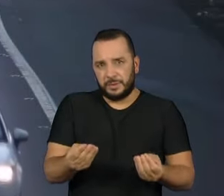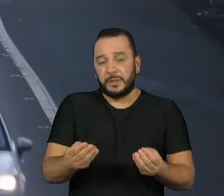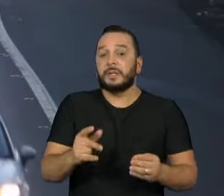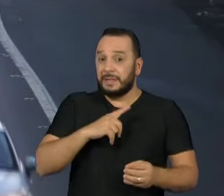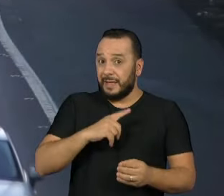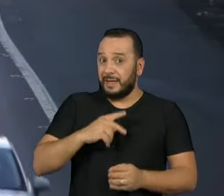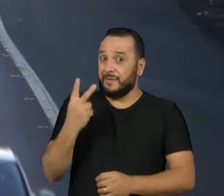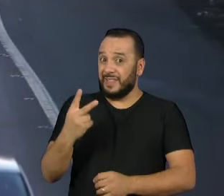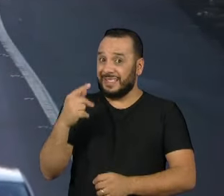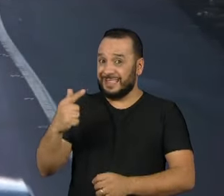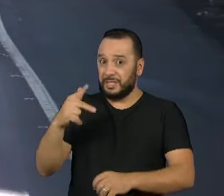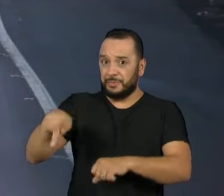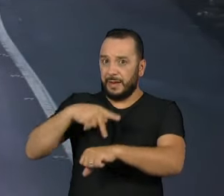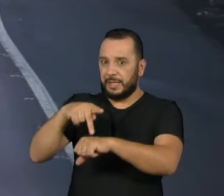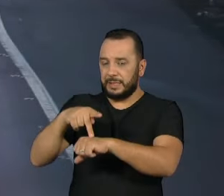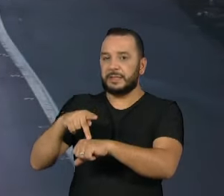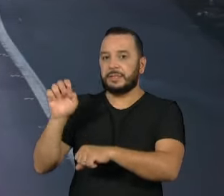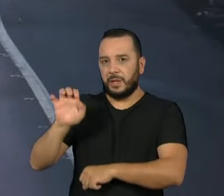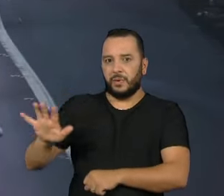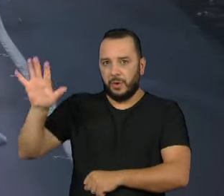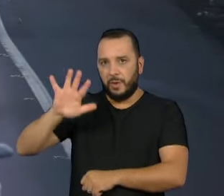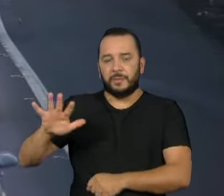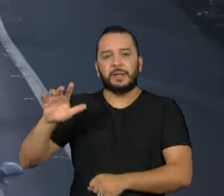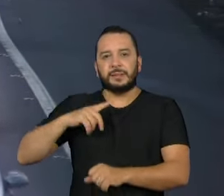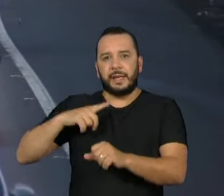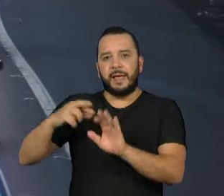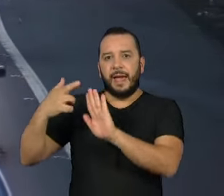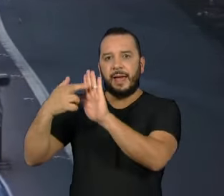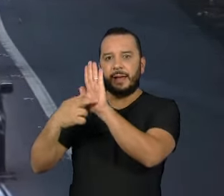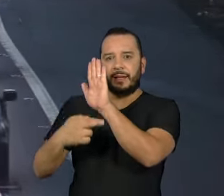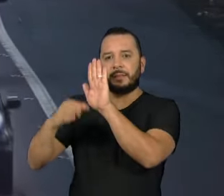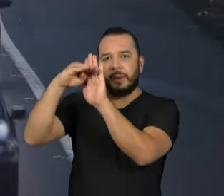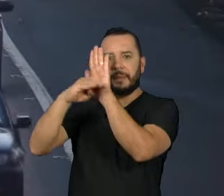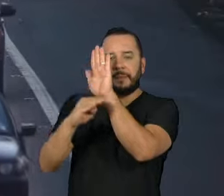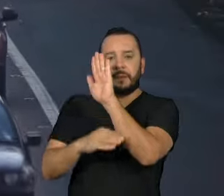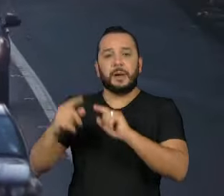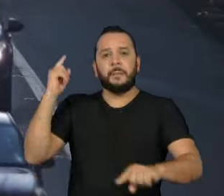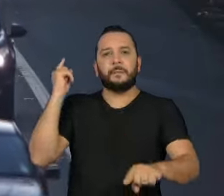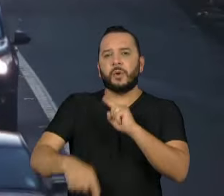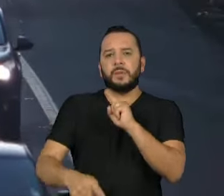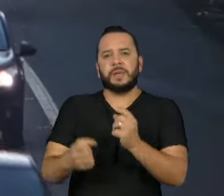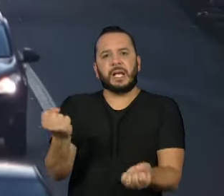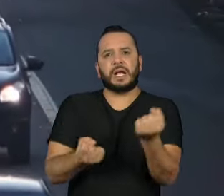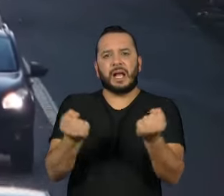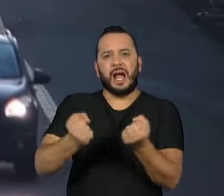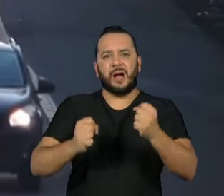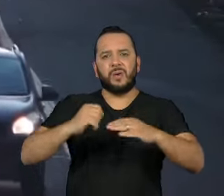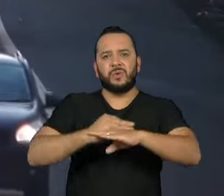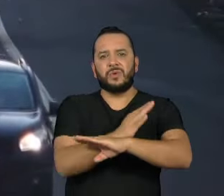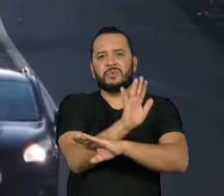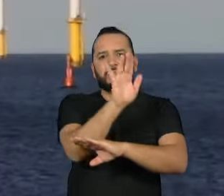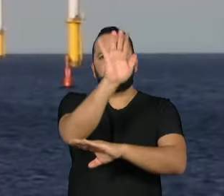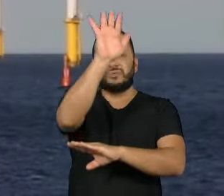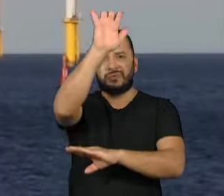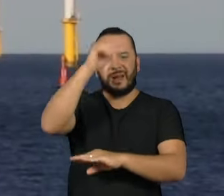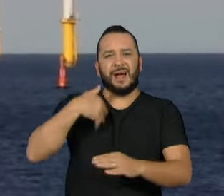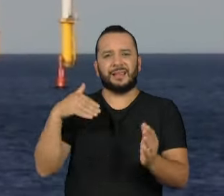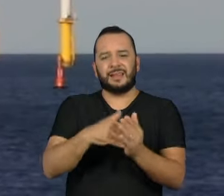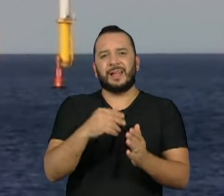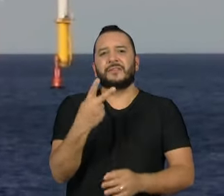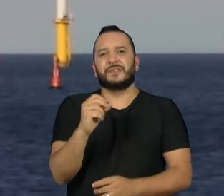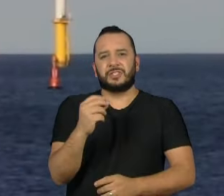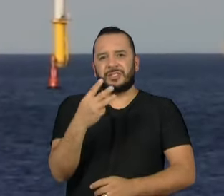27 países da Europa estão proibir carros movidos a combustível fóssil até 2035 e